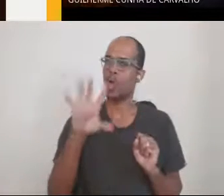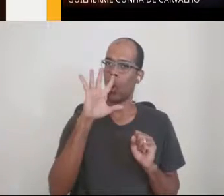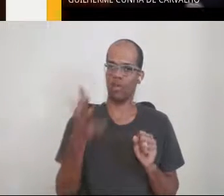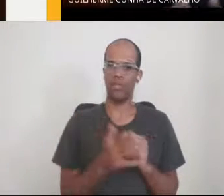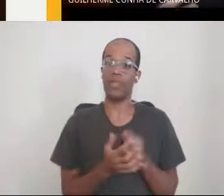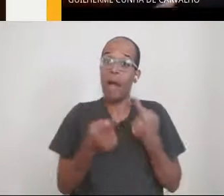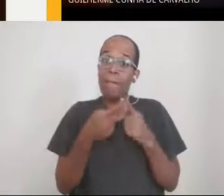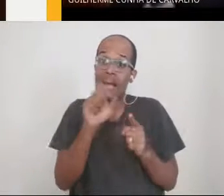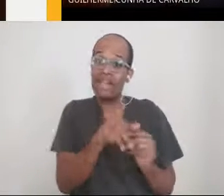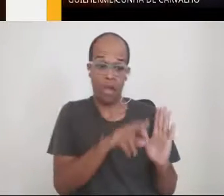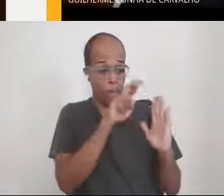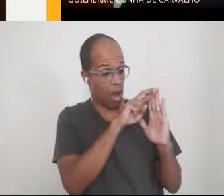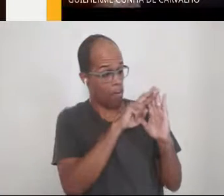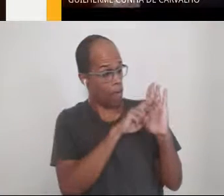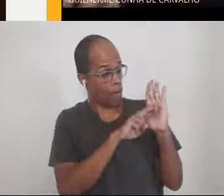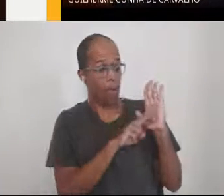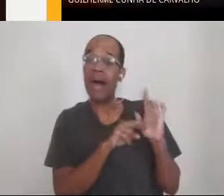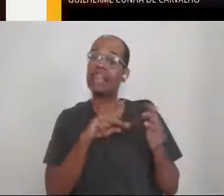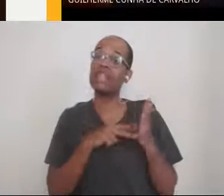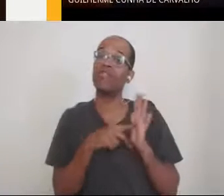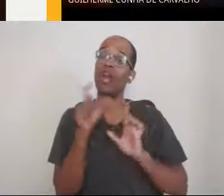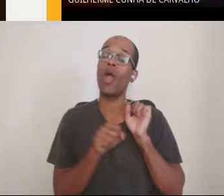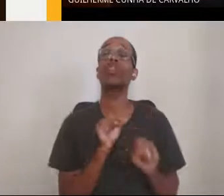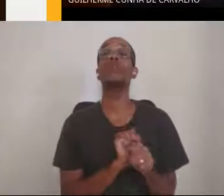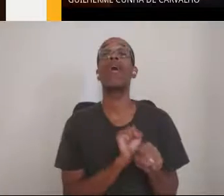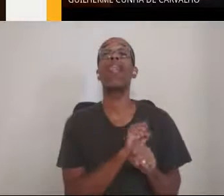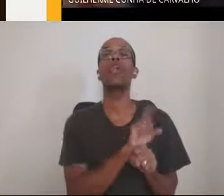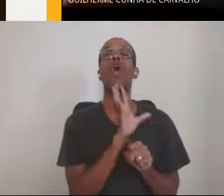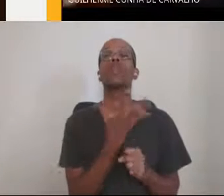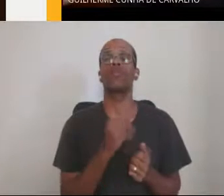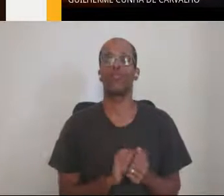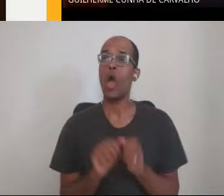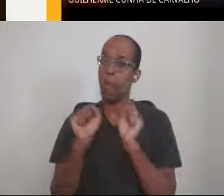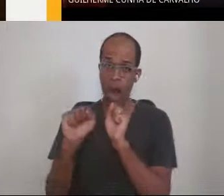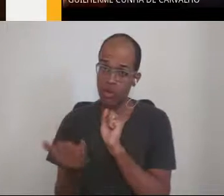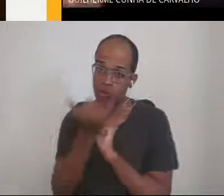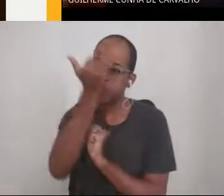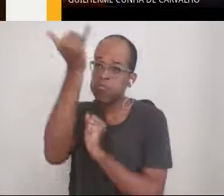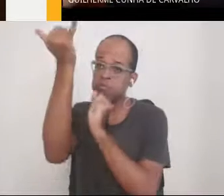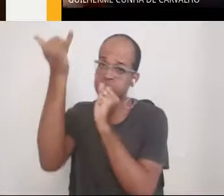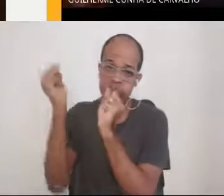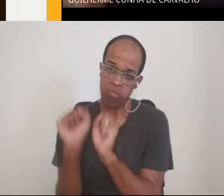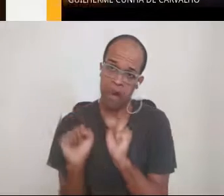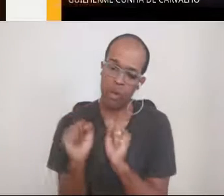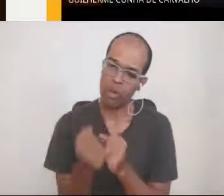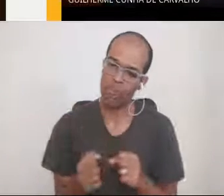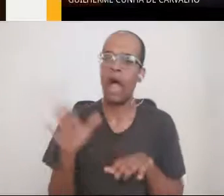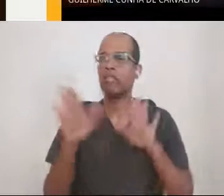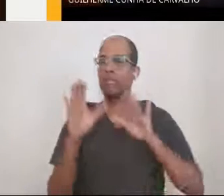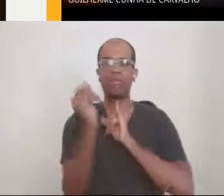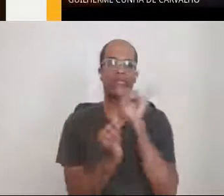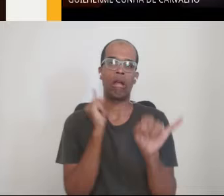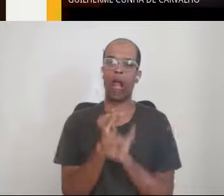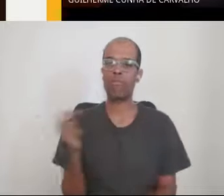rotina, quer dizer que eu estou esperando que aquilo aconteça. Alguma coisa pode acontecer? Pode. Pode, sei lá, naquele dia tá sem